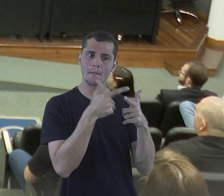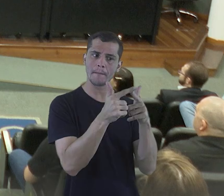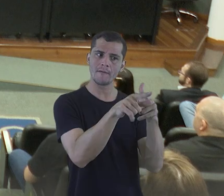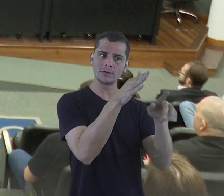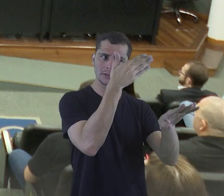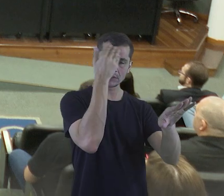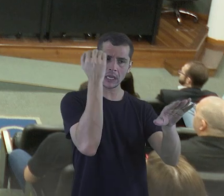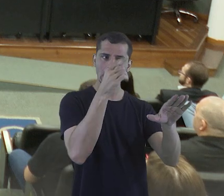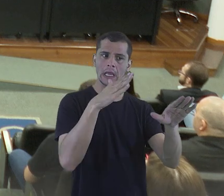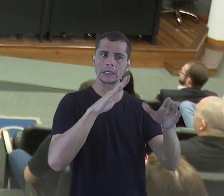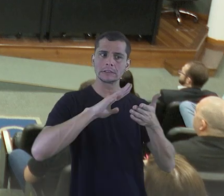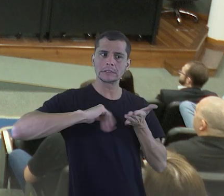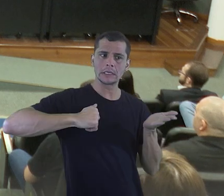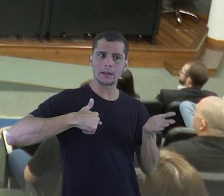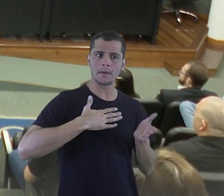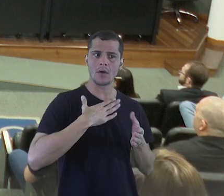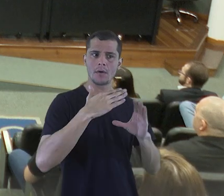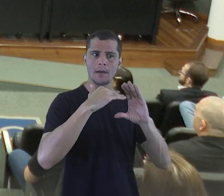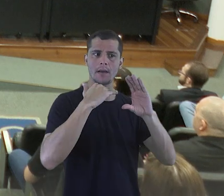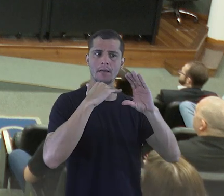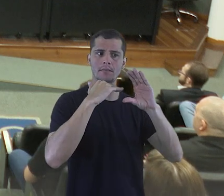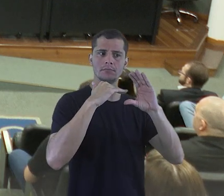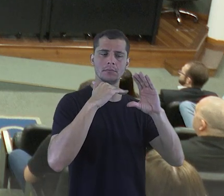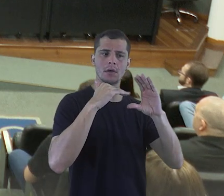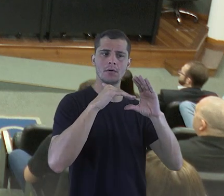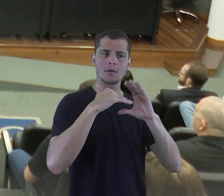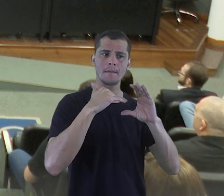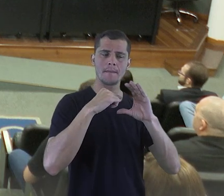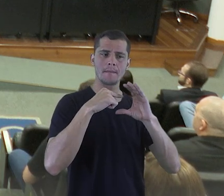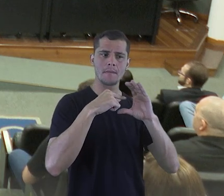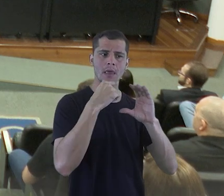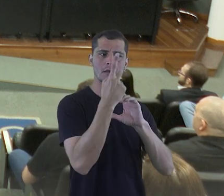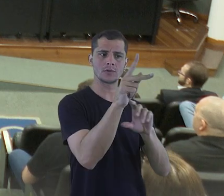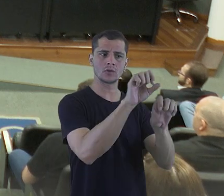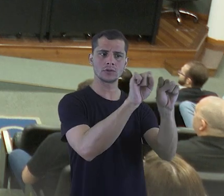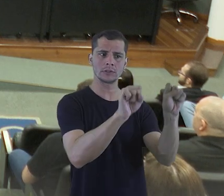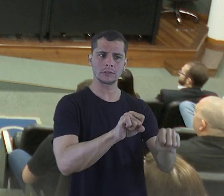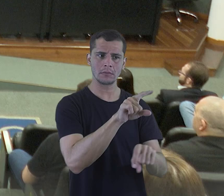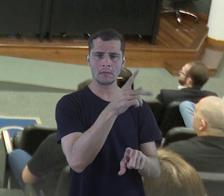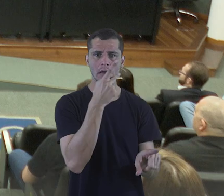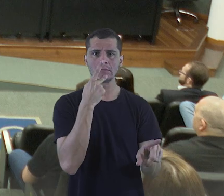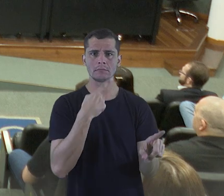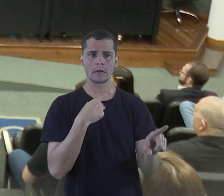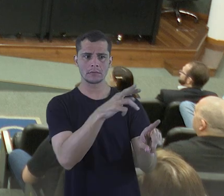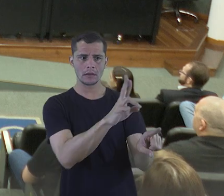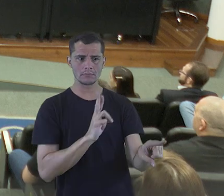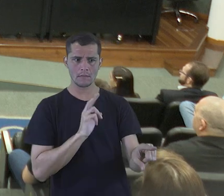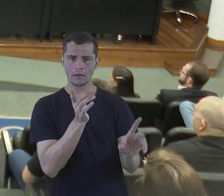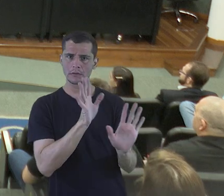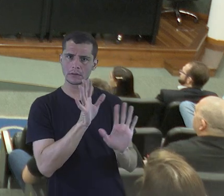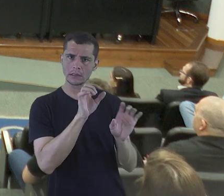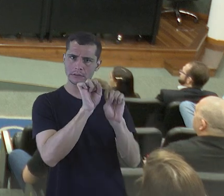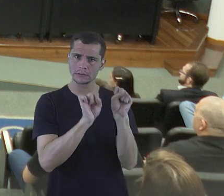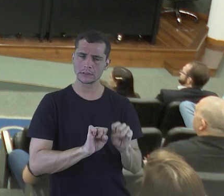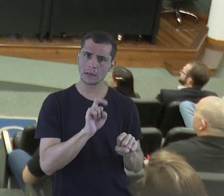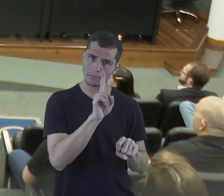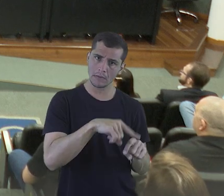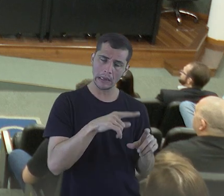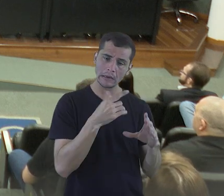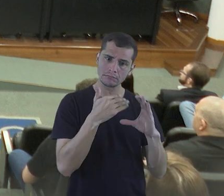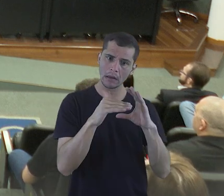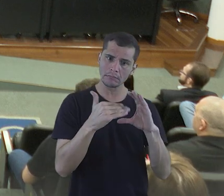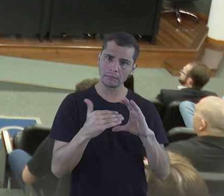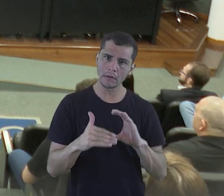esqueceu de tirar o meu e-mail aí do teu sistema que sistema não tem sistema lista de transmissão né não tirou